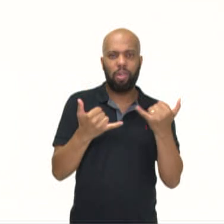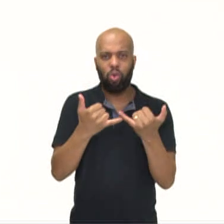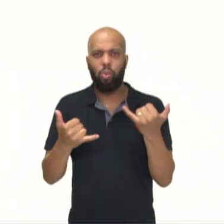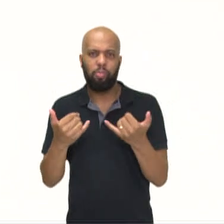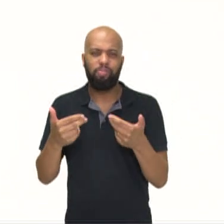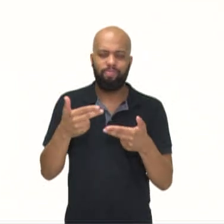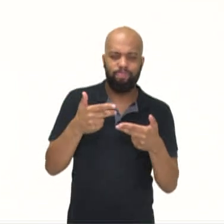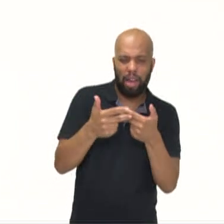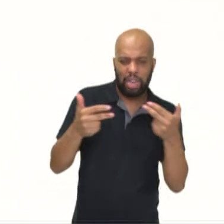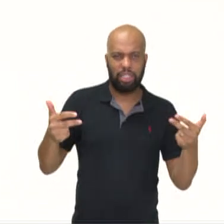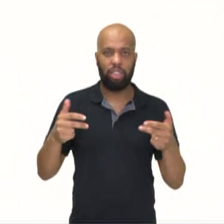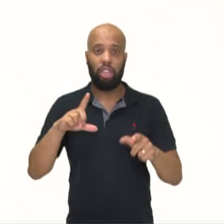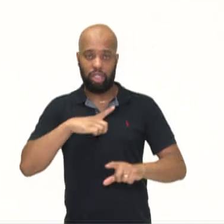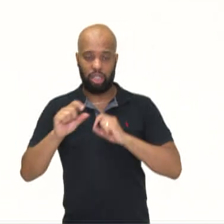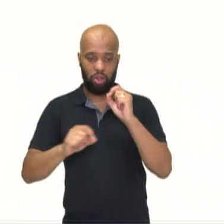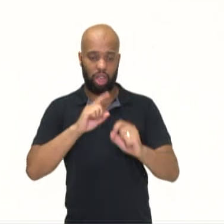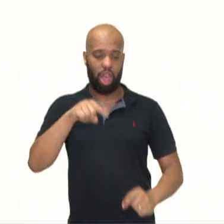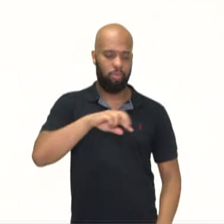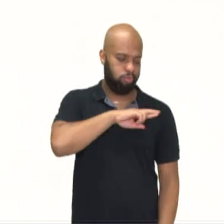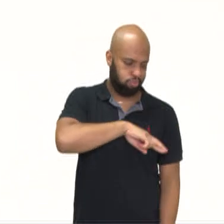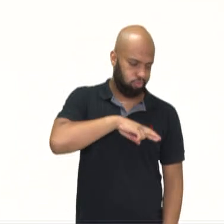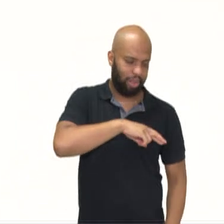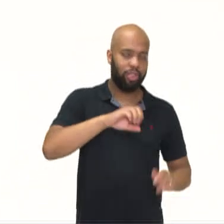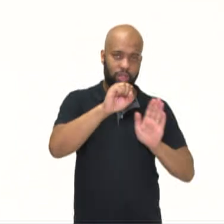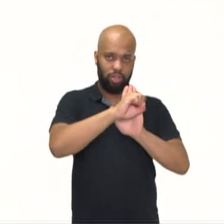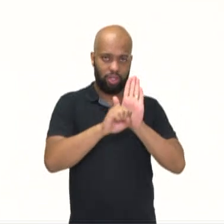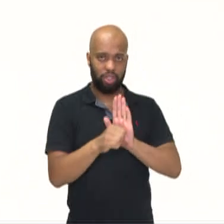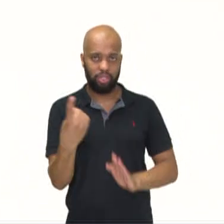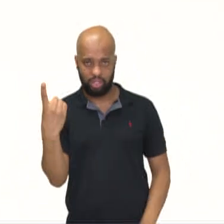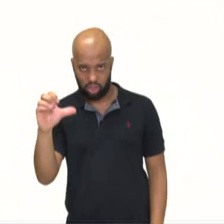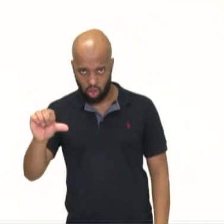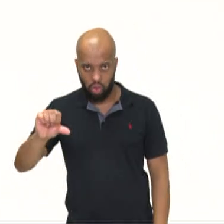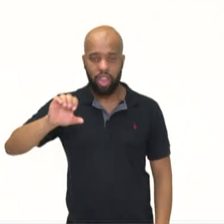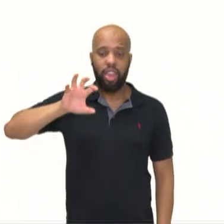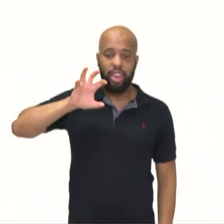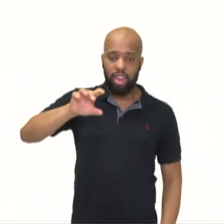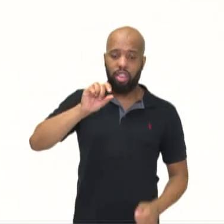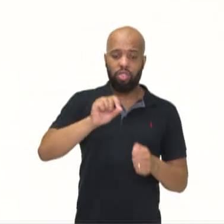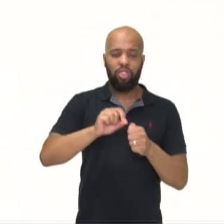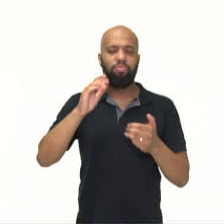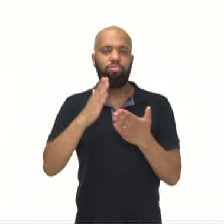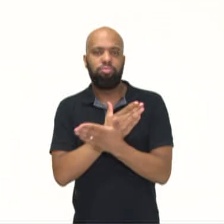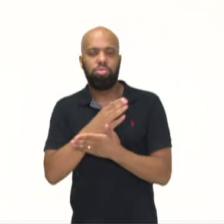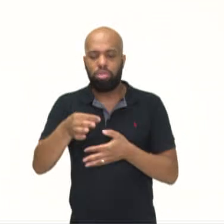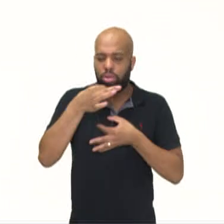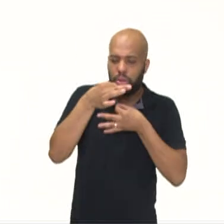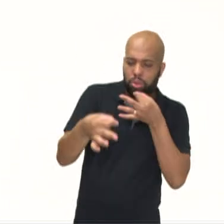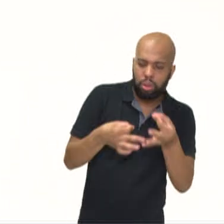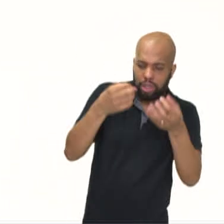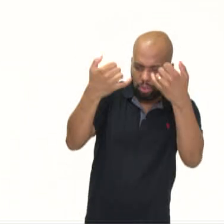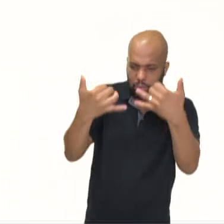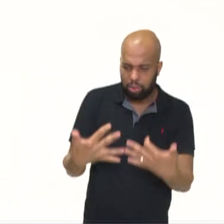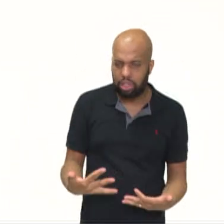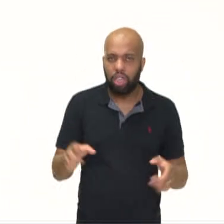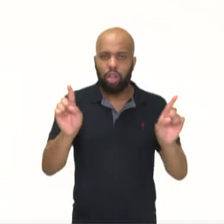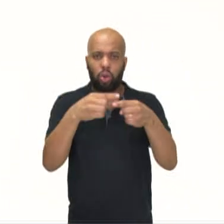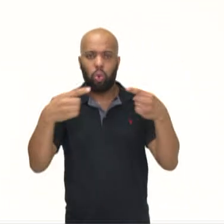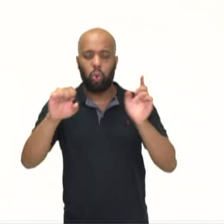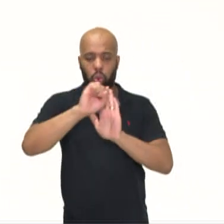estilo romântico do século XIX. Tal fato fez com que certos críticos descrevessem a música do século XX